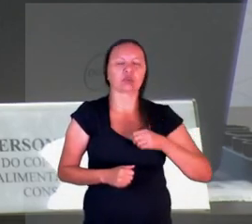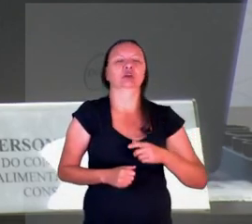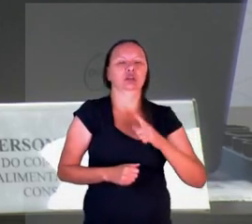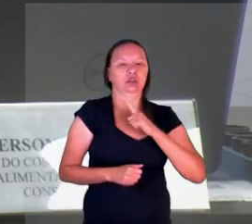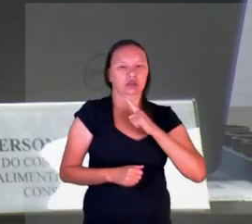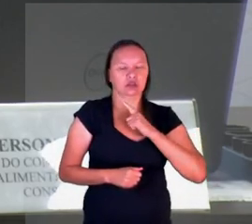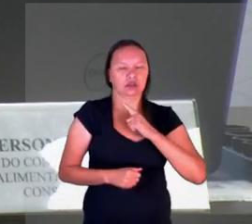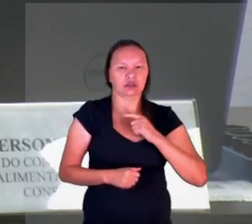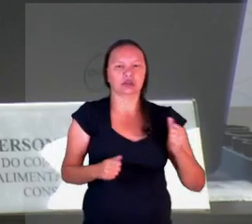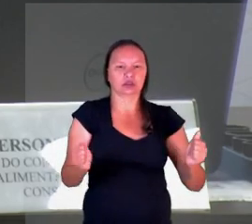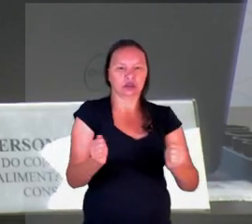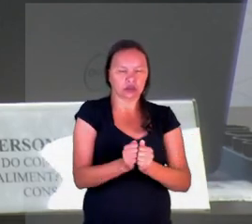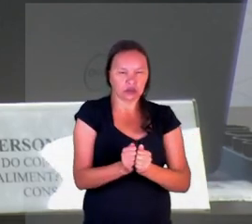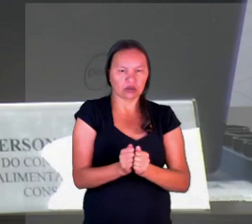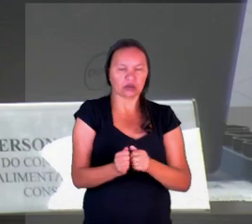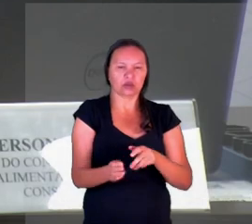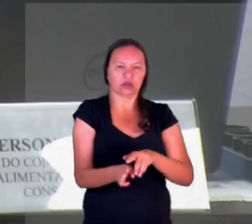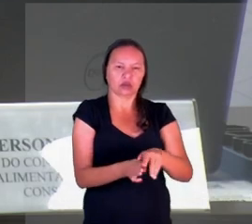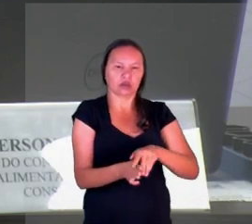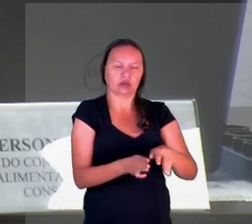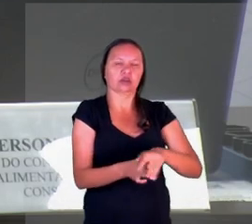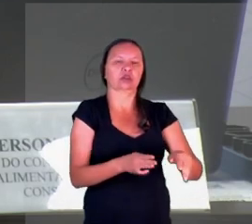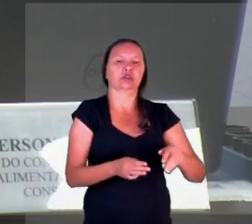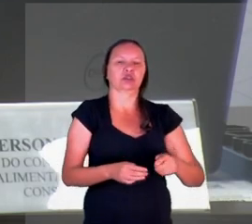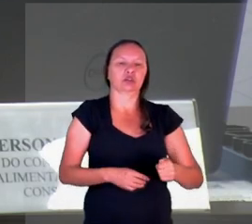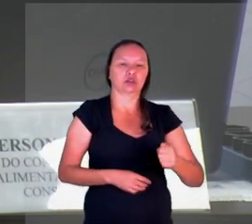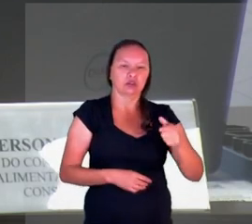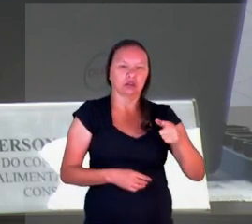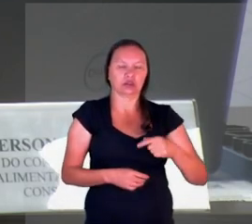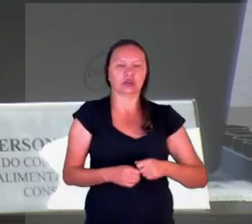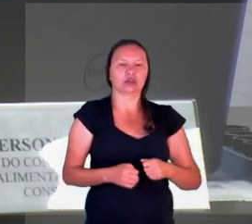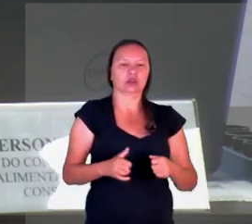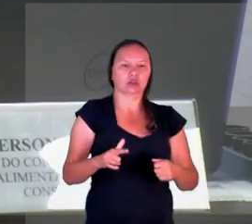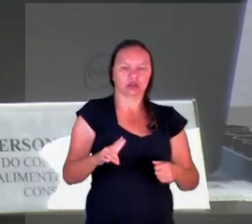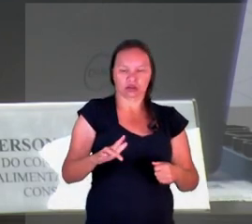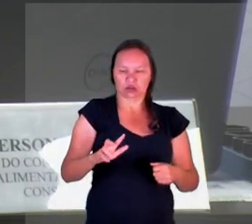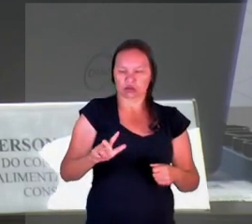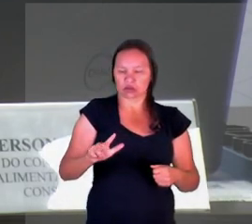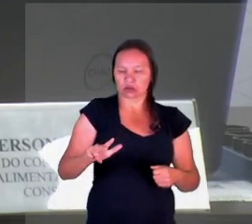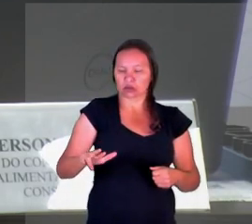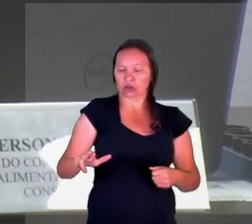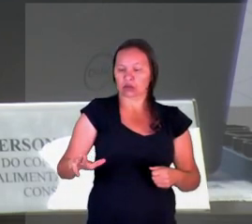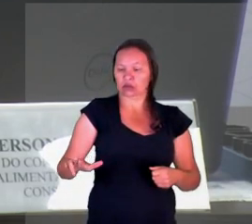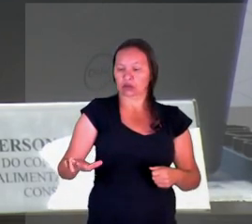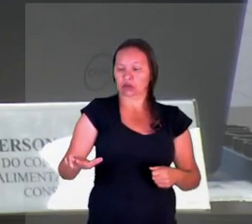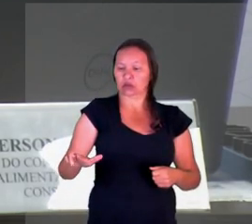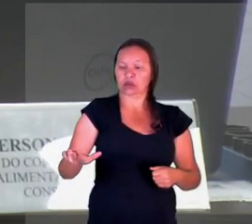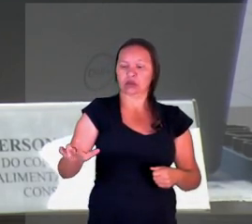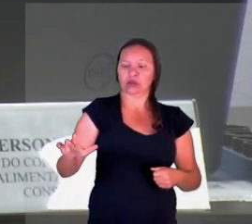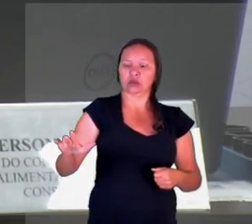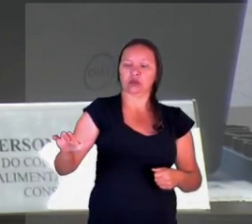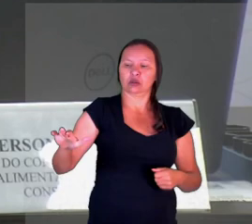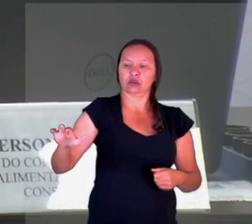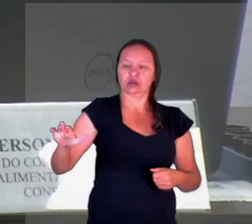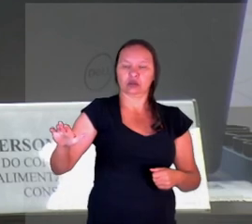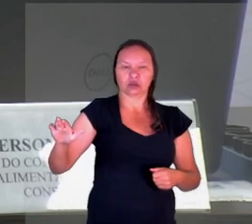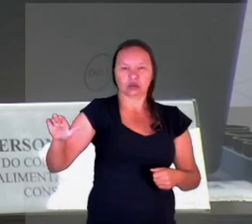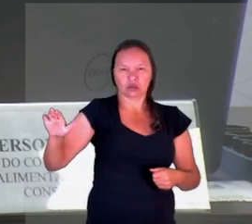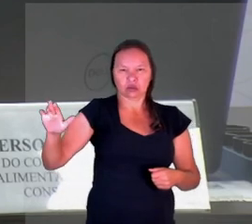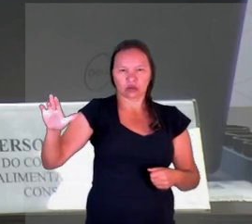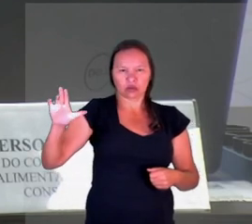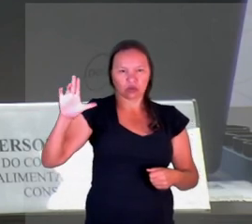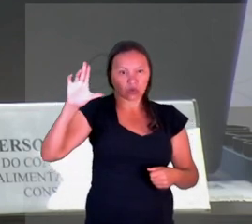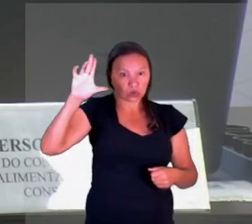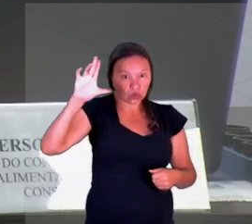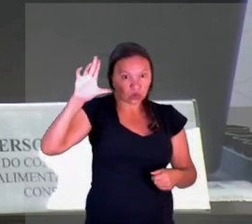um desafio agora no concea eh o presidente Lula quando reinstala o conselho no seu primeiro ato também no início de desse ano